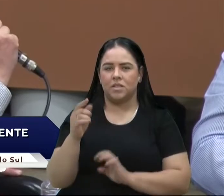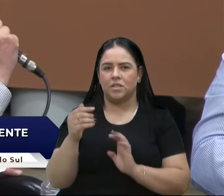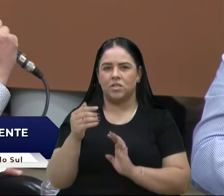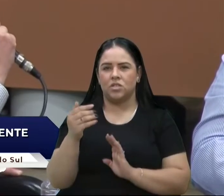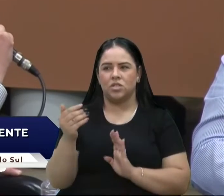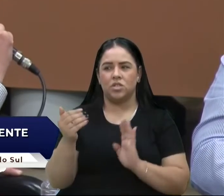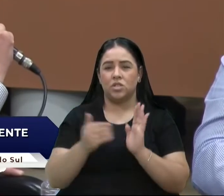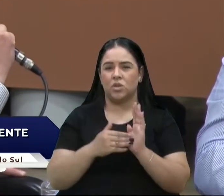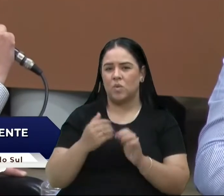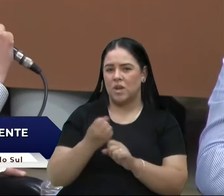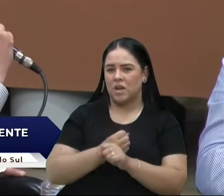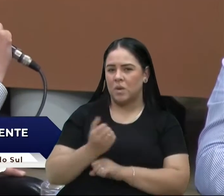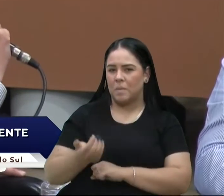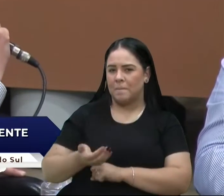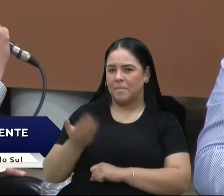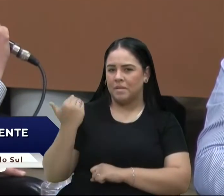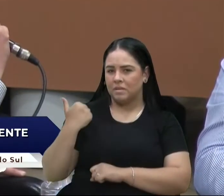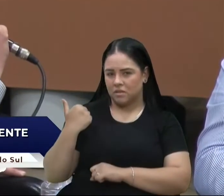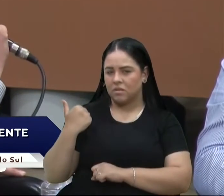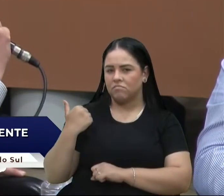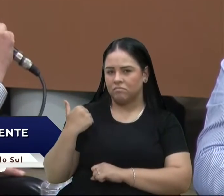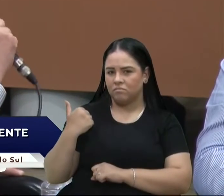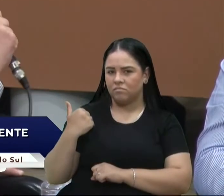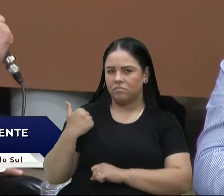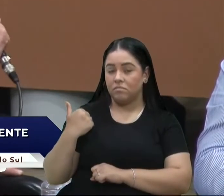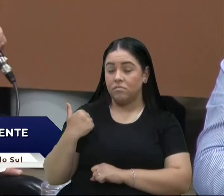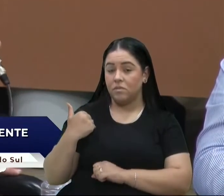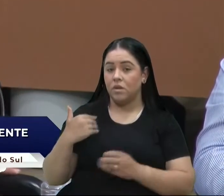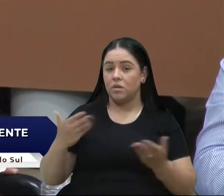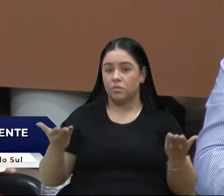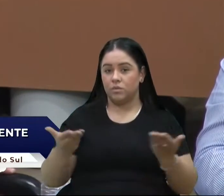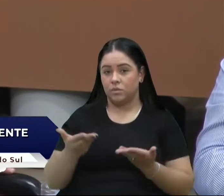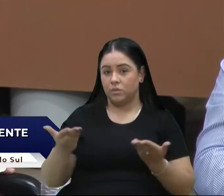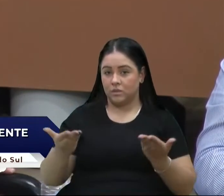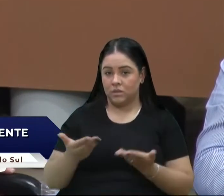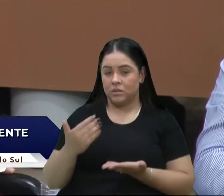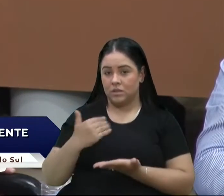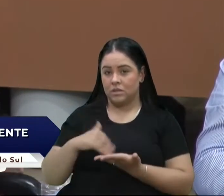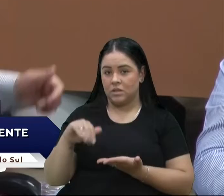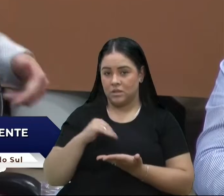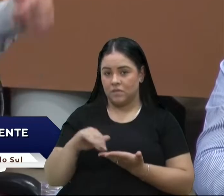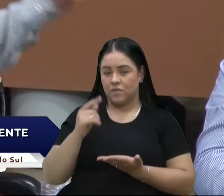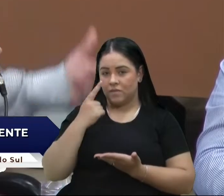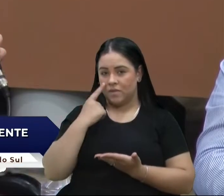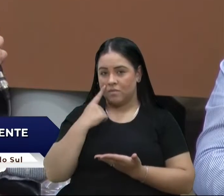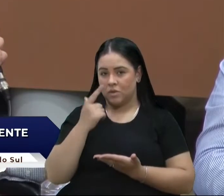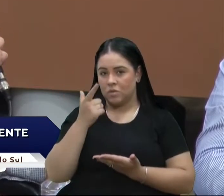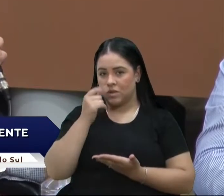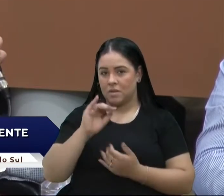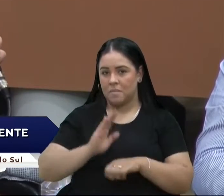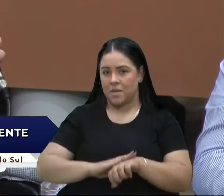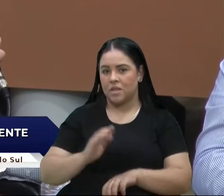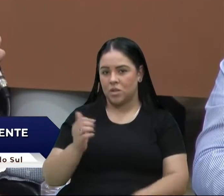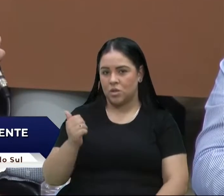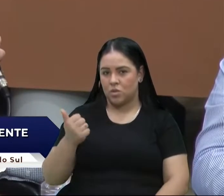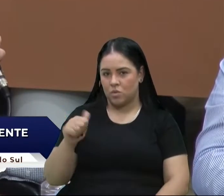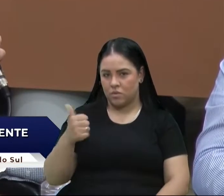ano passado, tá? E agora a secretária está em negociação para conseguir mais 11.